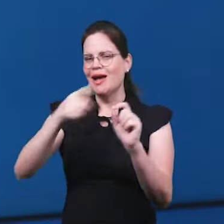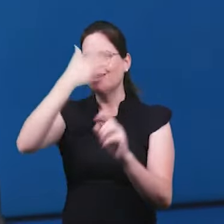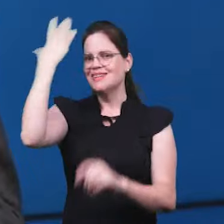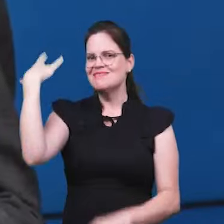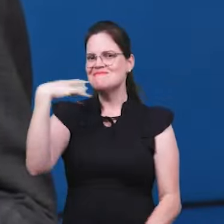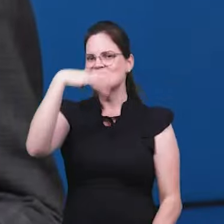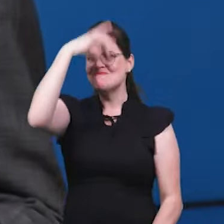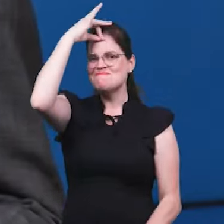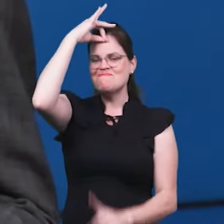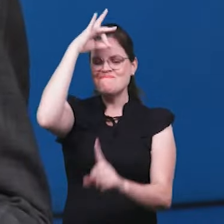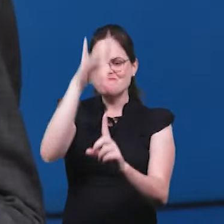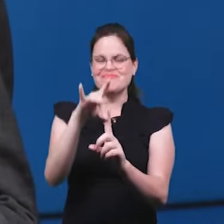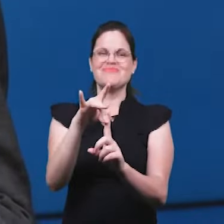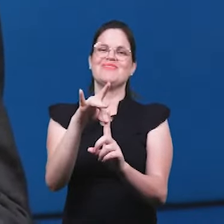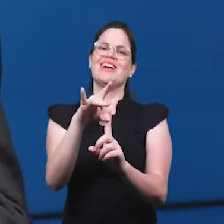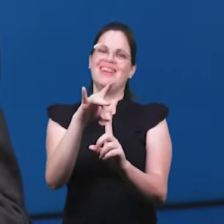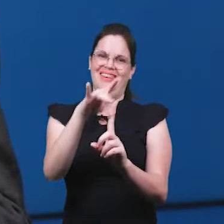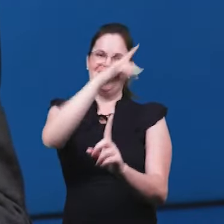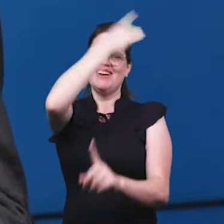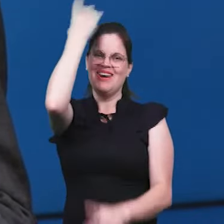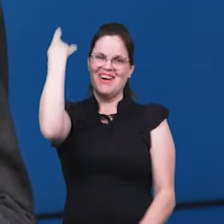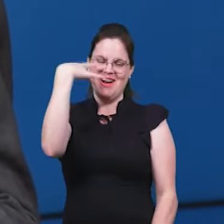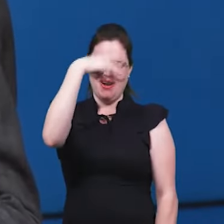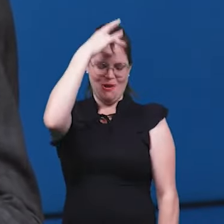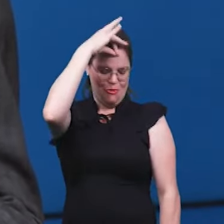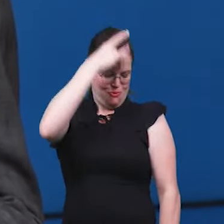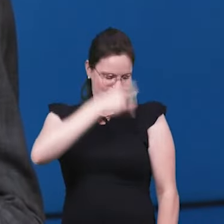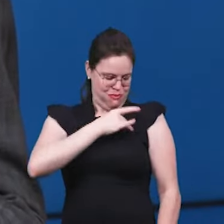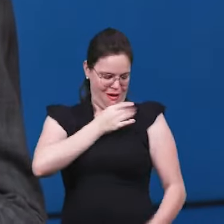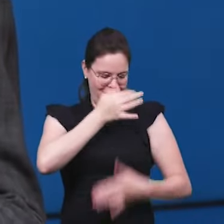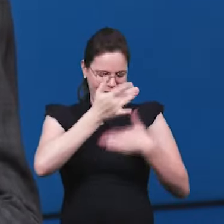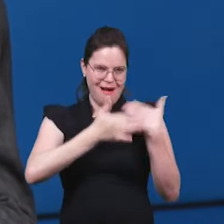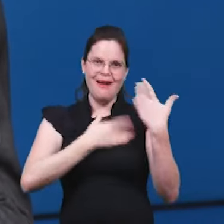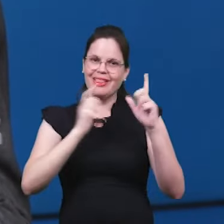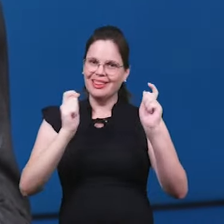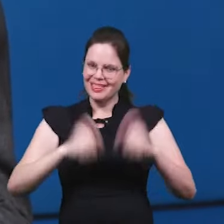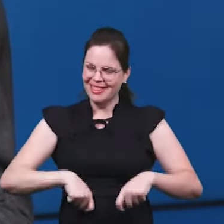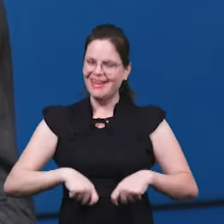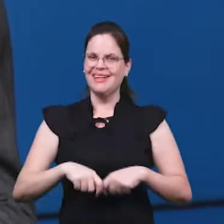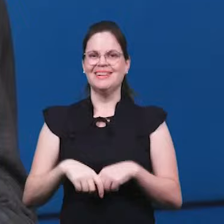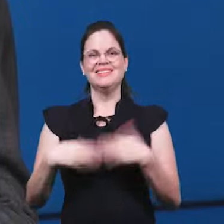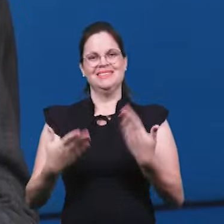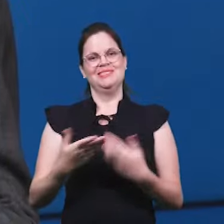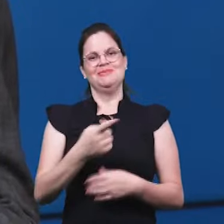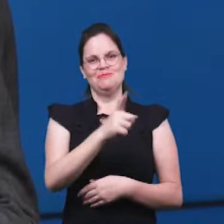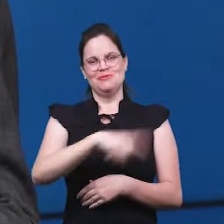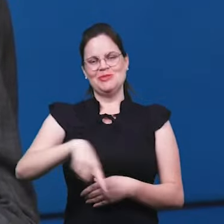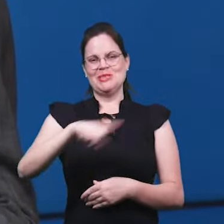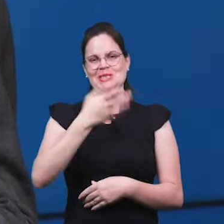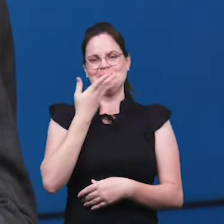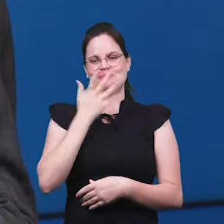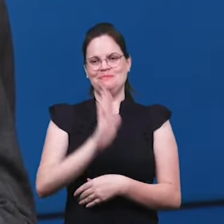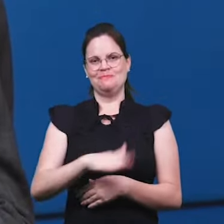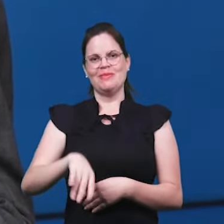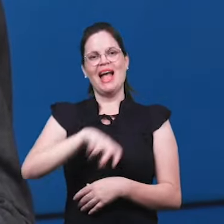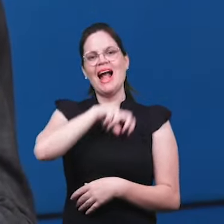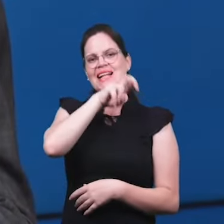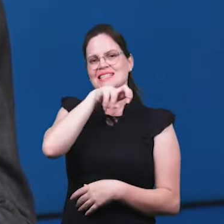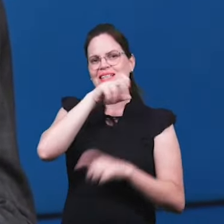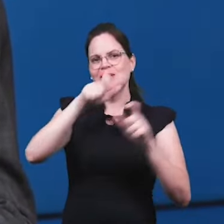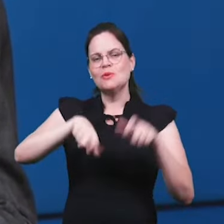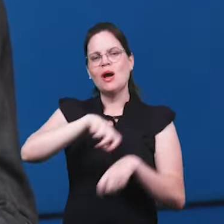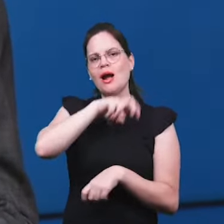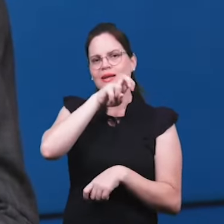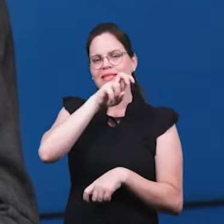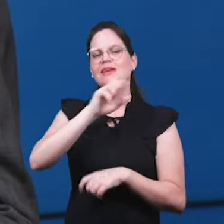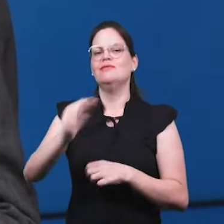que batiza com o Espírito Santo. Então a resposta ali dos irmãos, né, das crianças, intermediários, adolescentes de Cascavel,